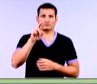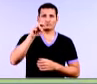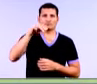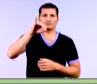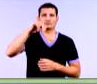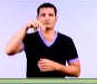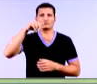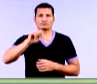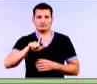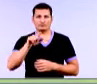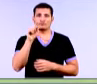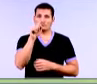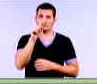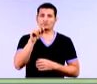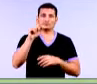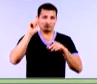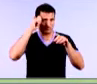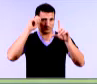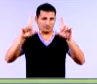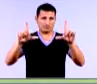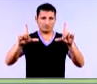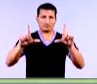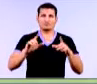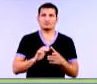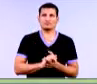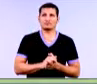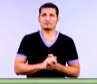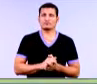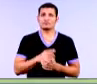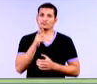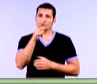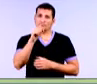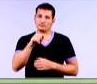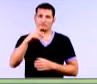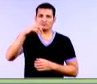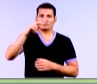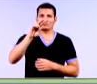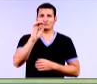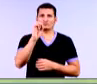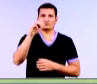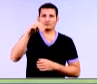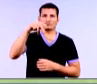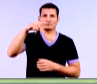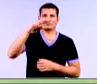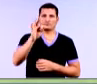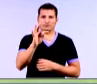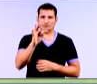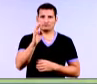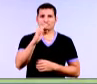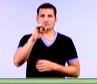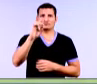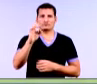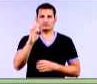Esse terminal nada mais é do que o prompt de comando do Windows.